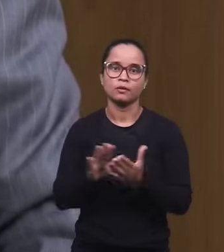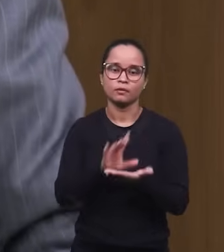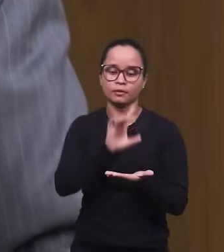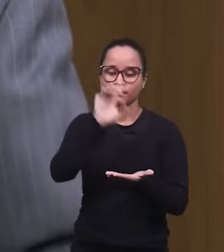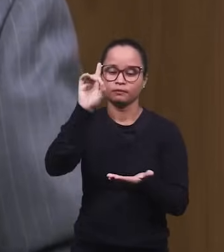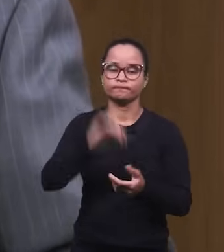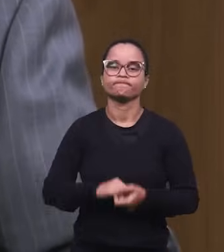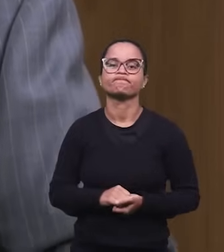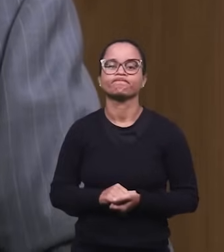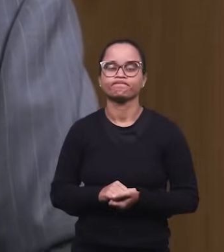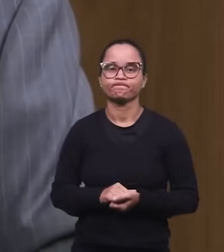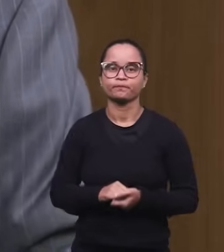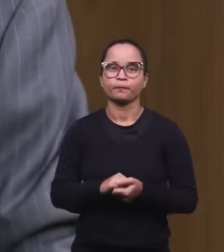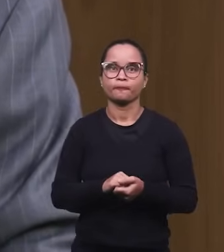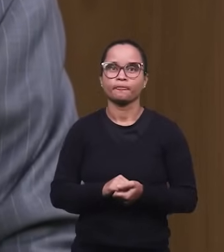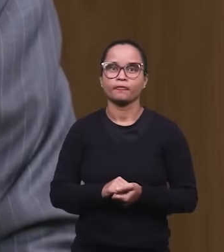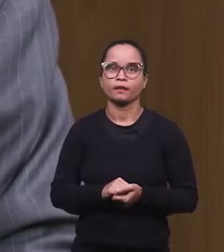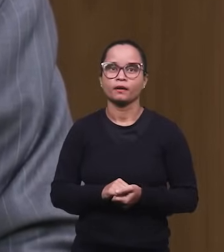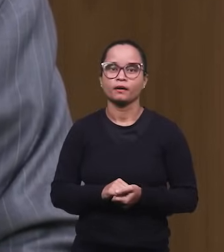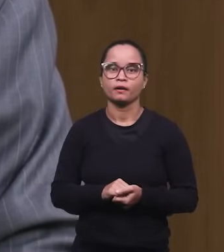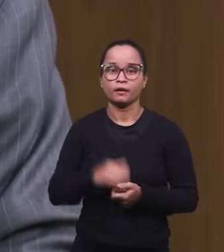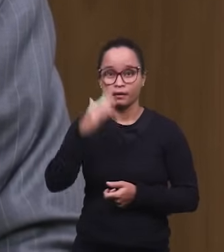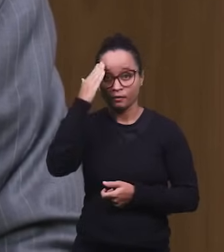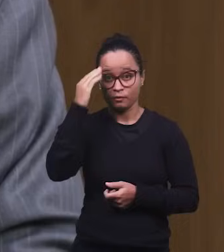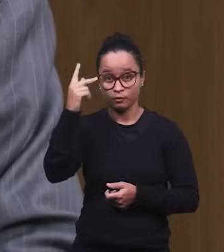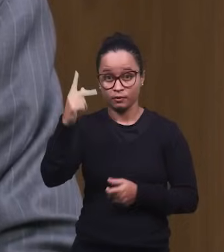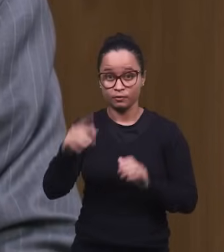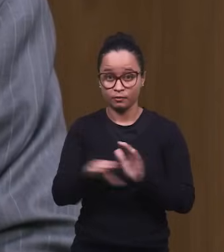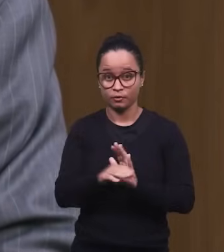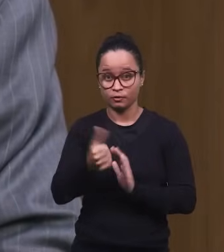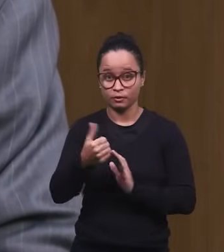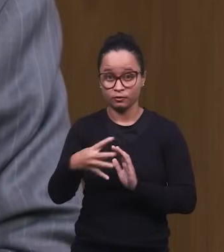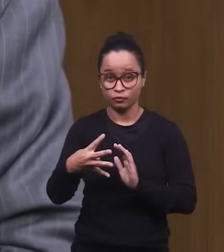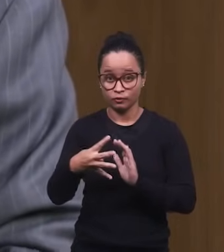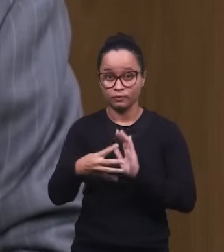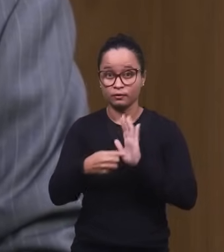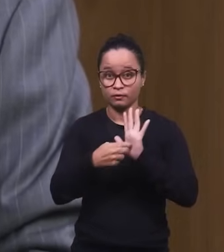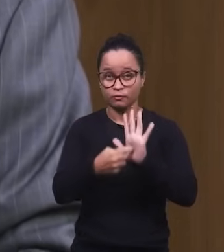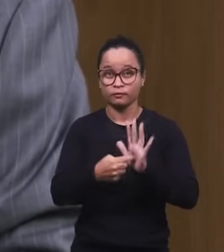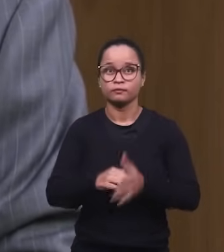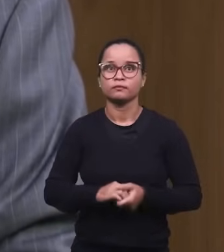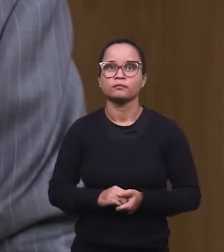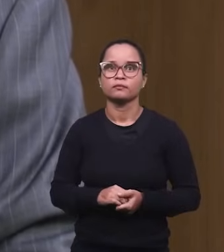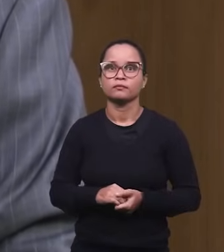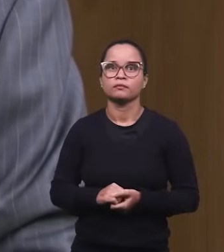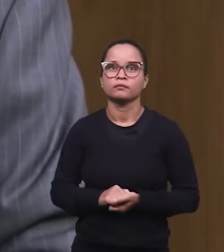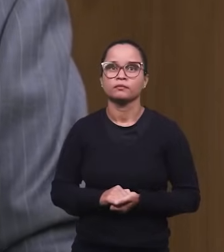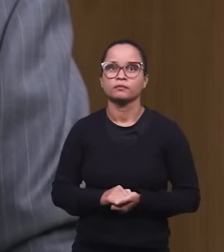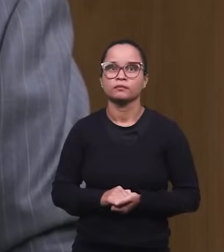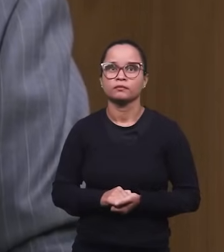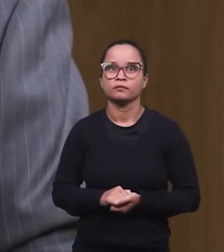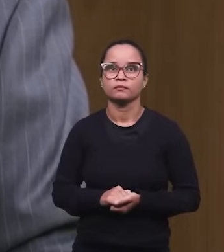do Senhor, ela é clara em Provérbios 14, no verso 1, diz assim,